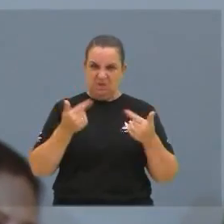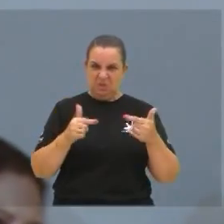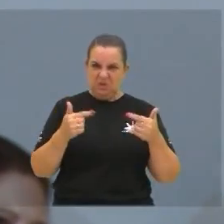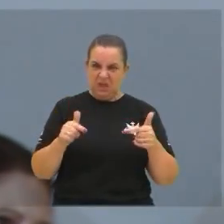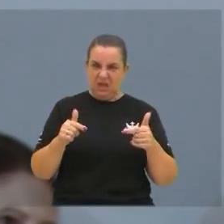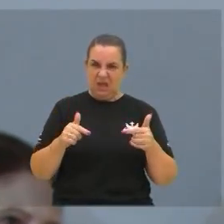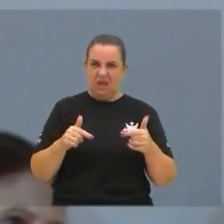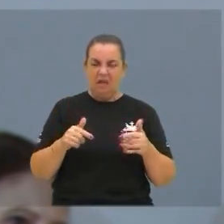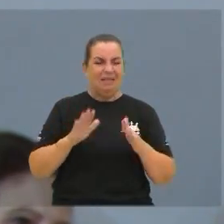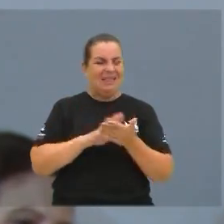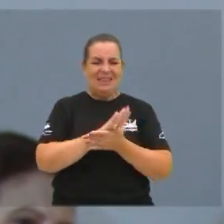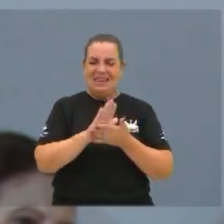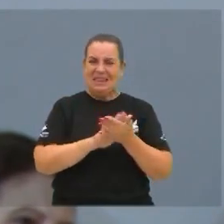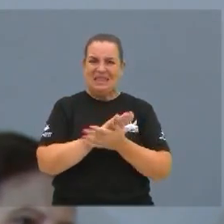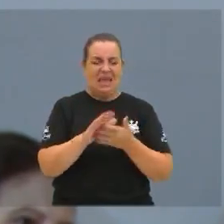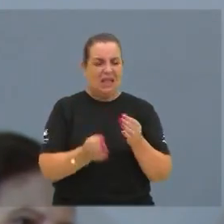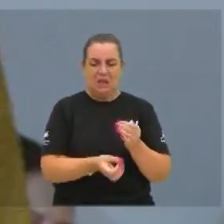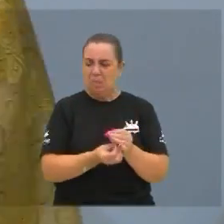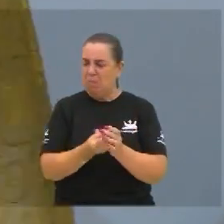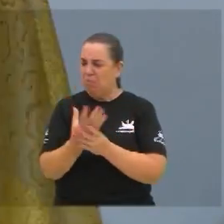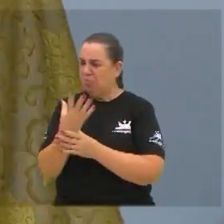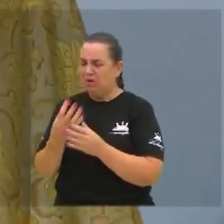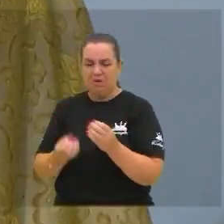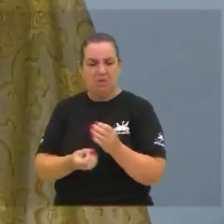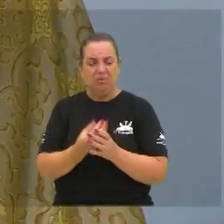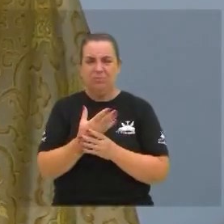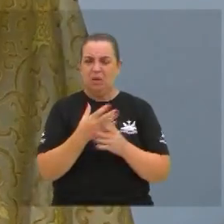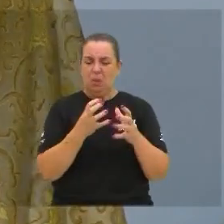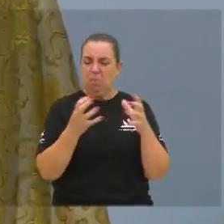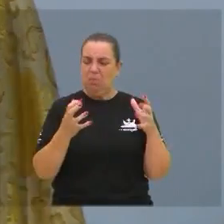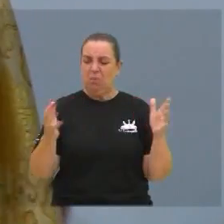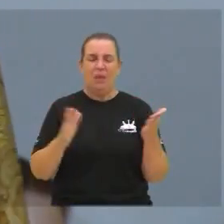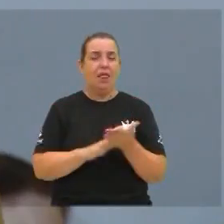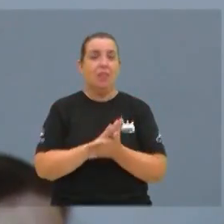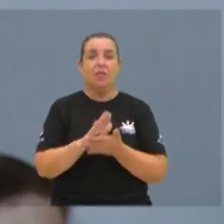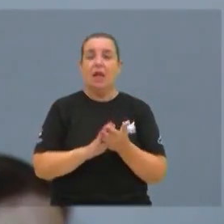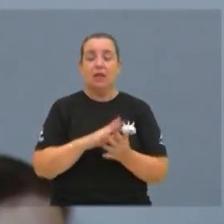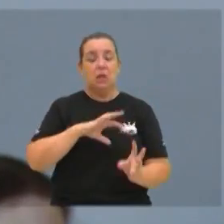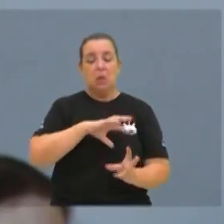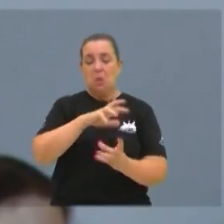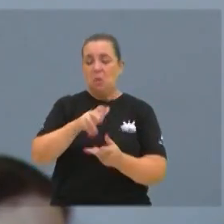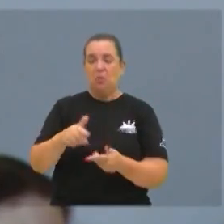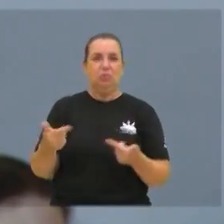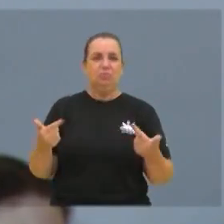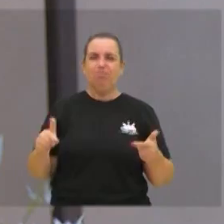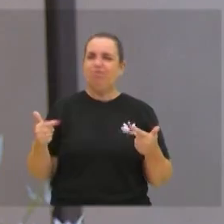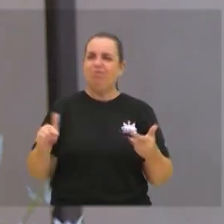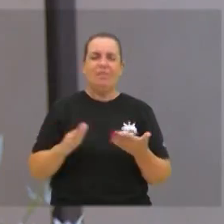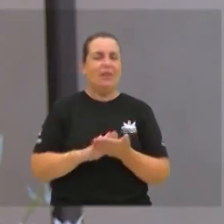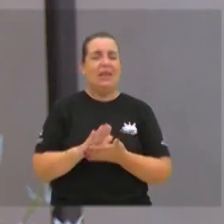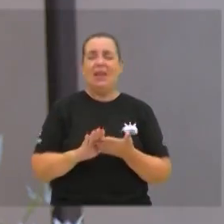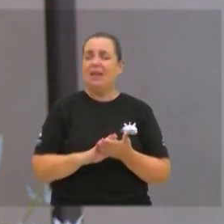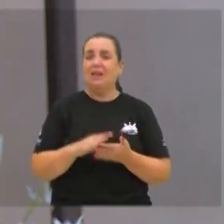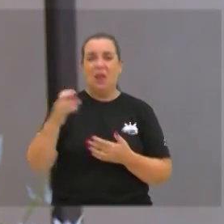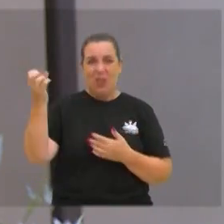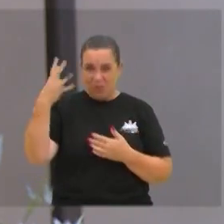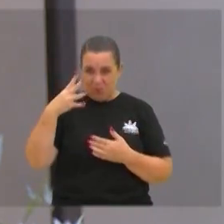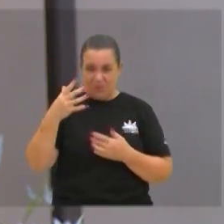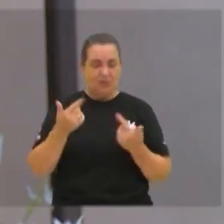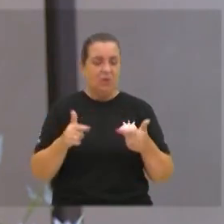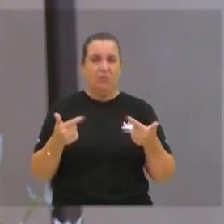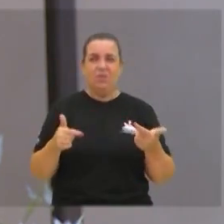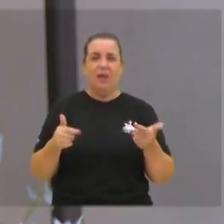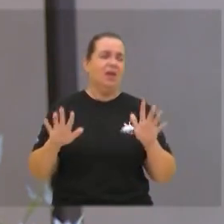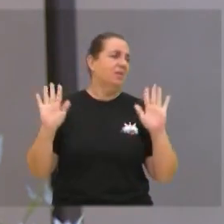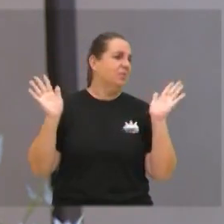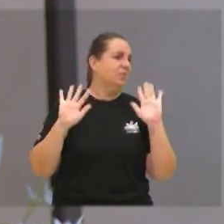as plantas não crescem, sem luz o mundo não existe, sem luz